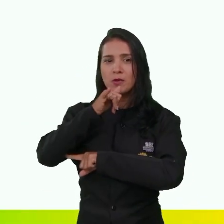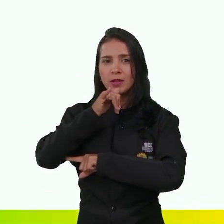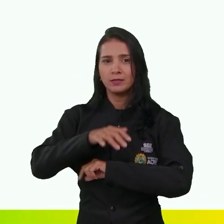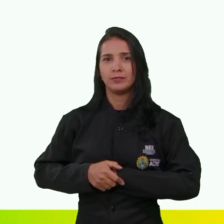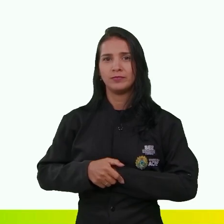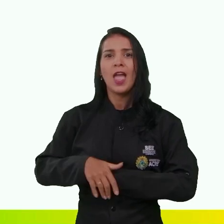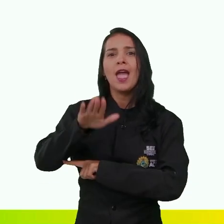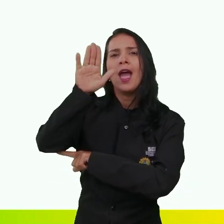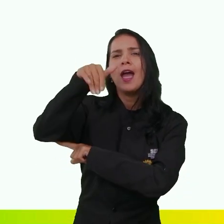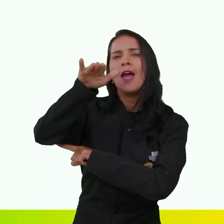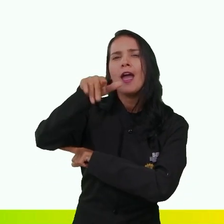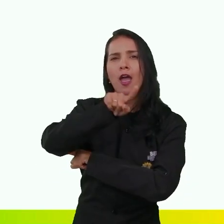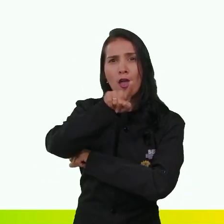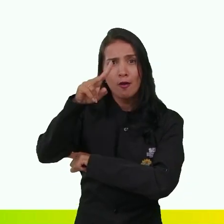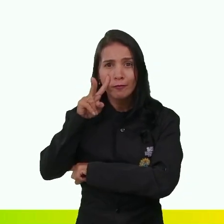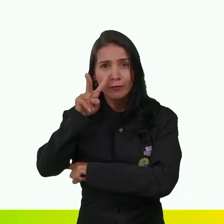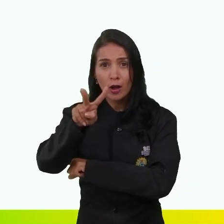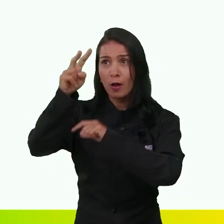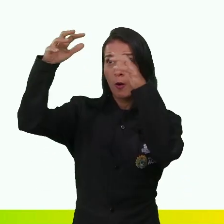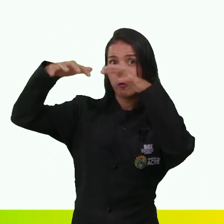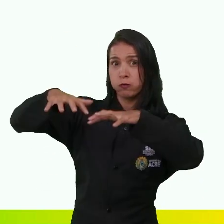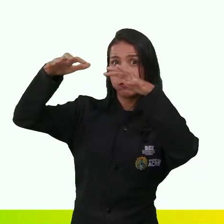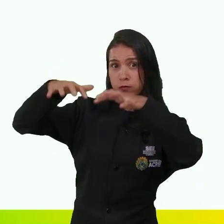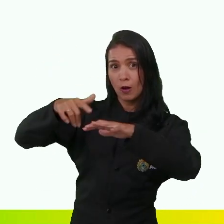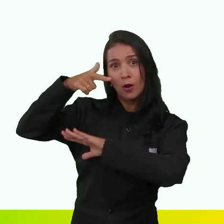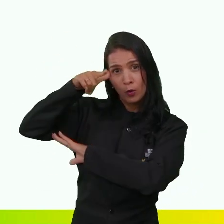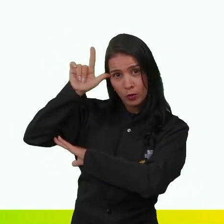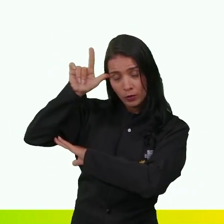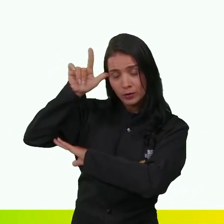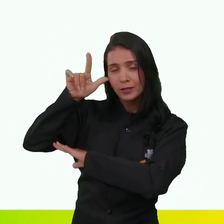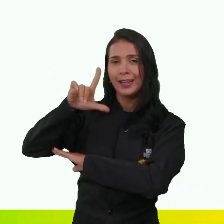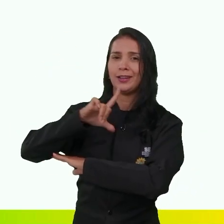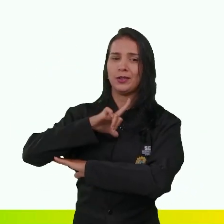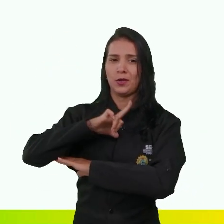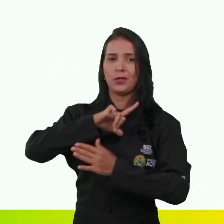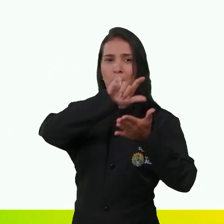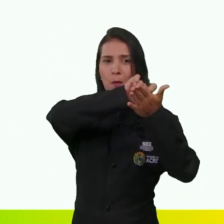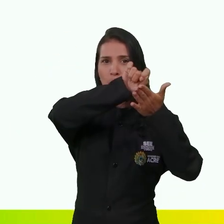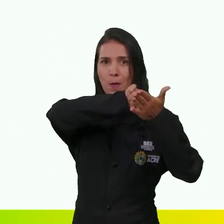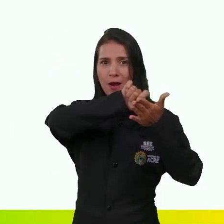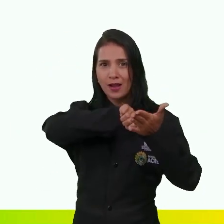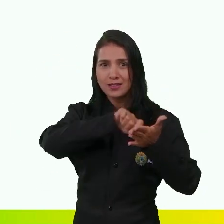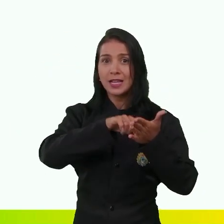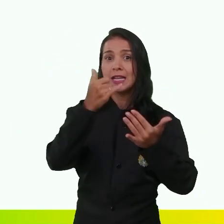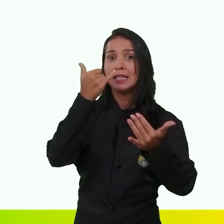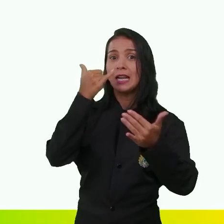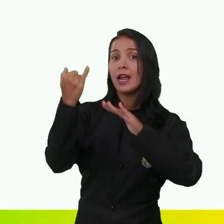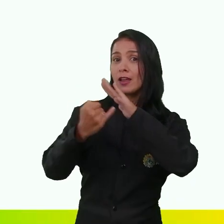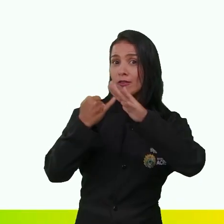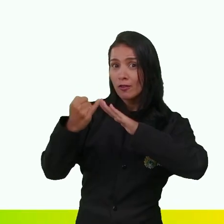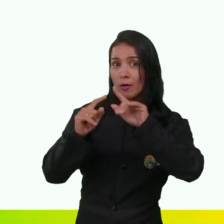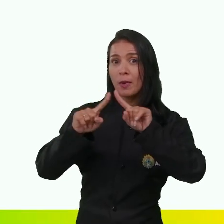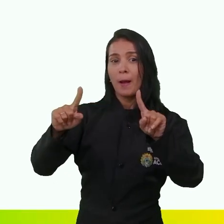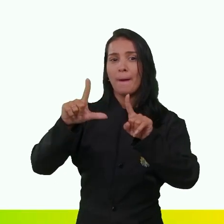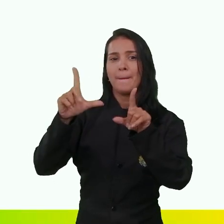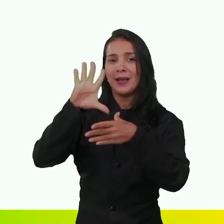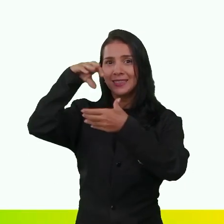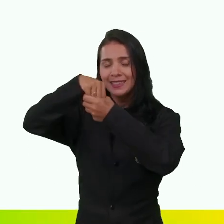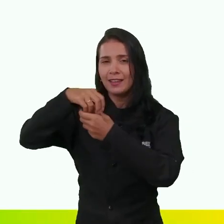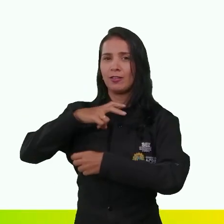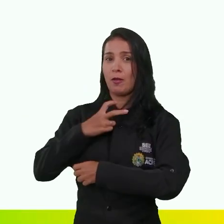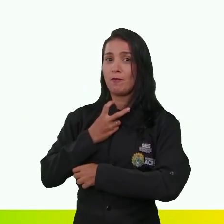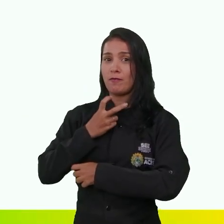Gente, vocês viram o temporal de ontem? Então, aqui você tem uma escrita informal com entonação